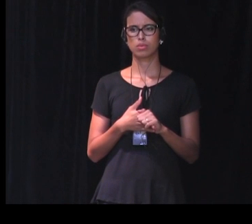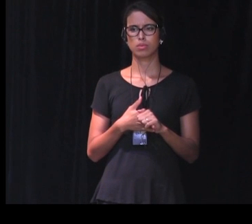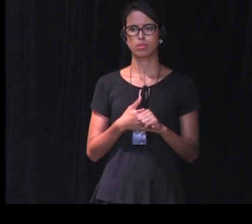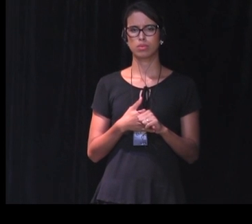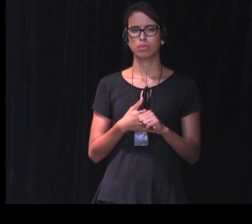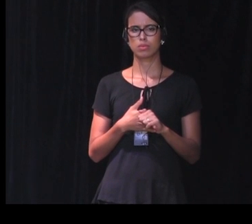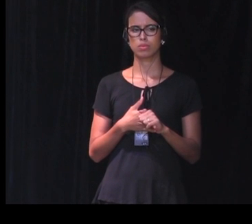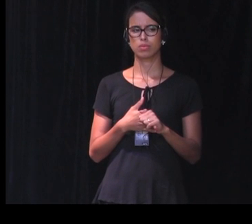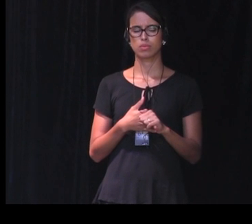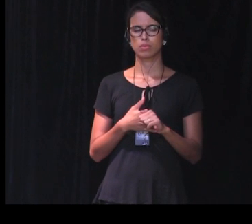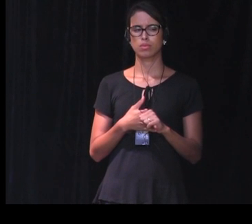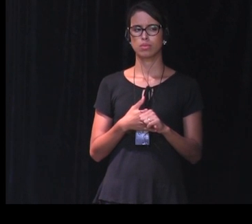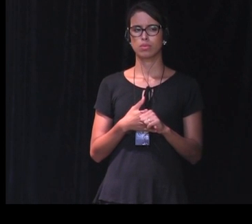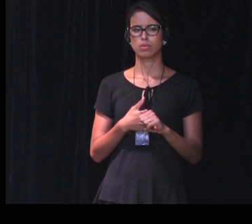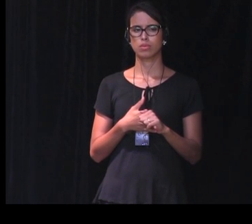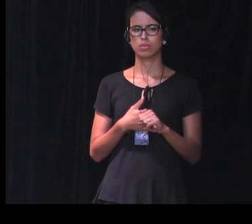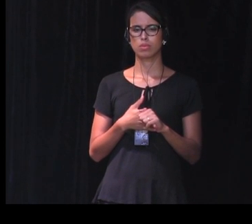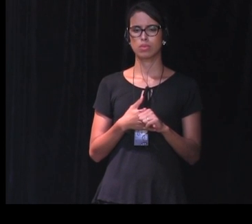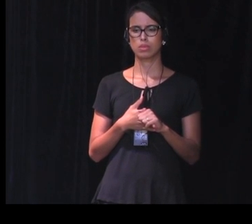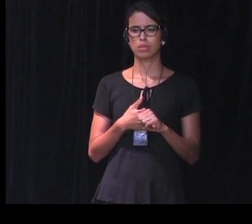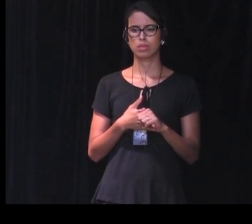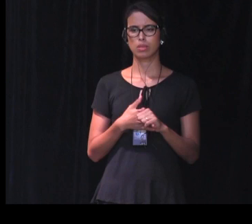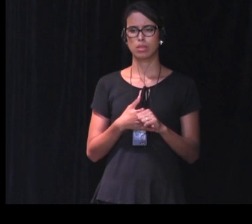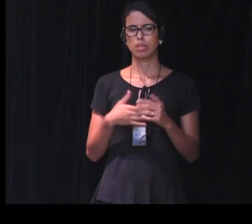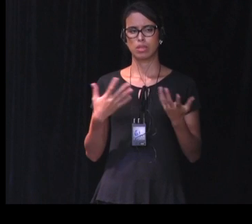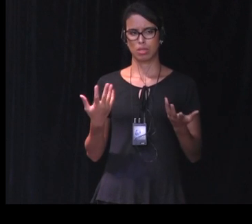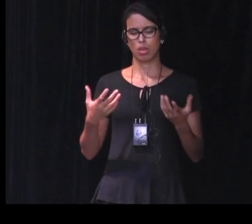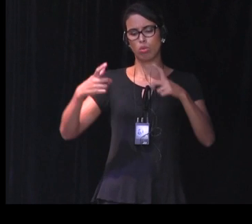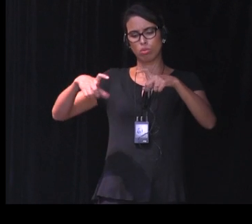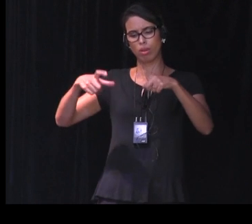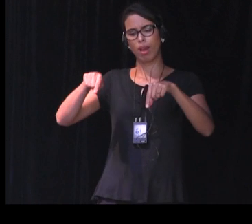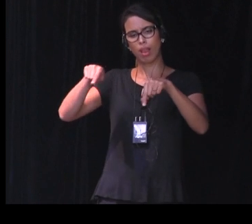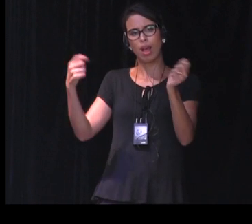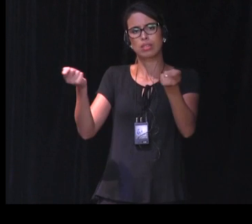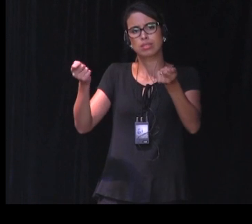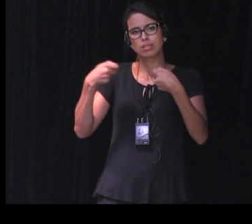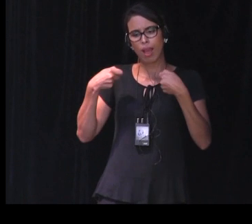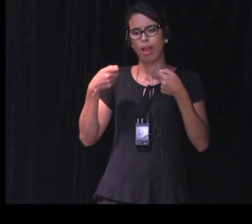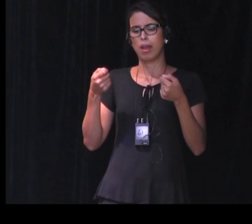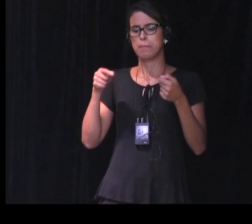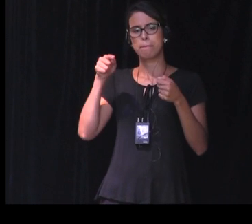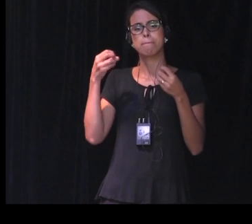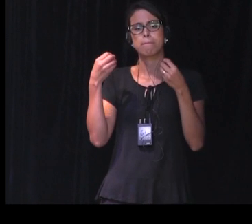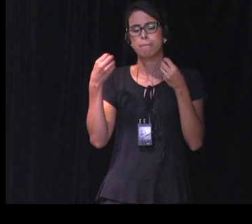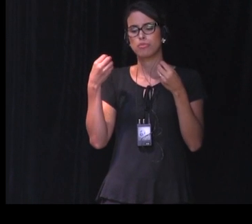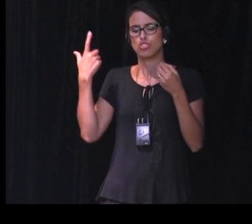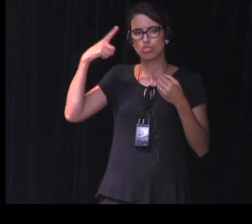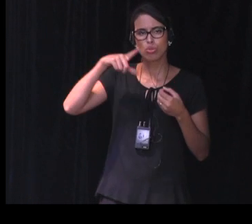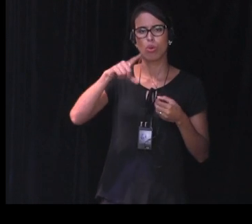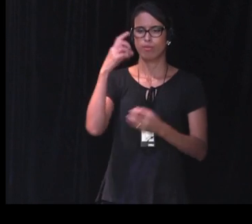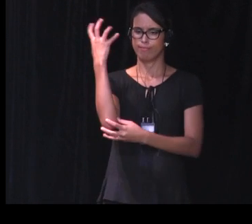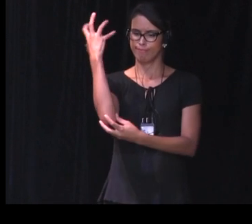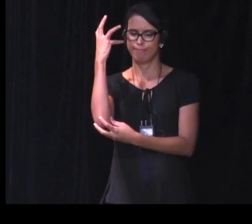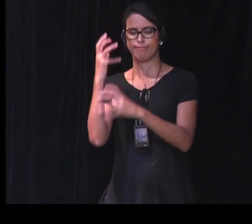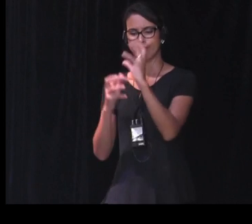ele diz, me dê um lugar para que eu possa aclimatar aquelas